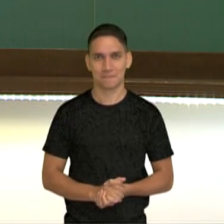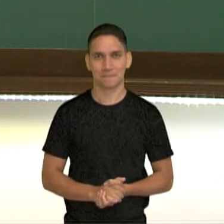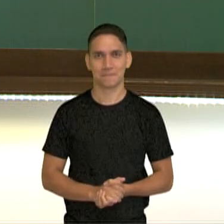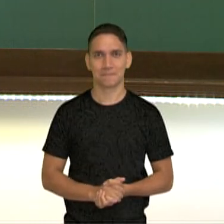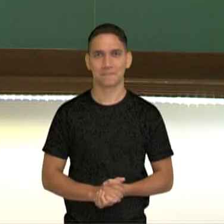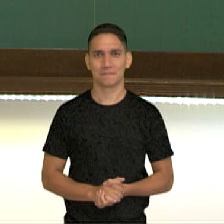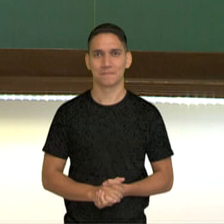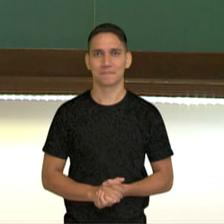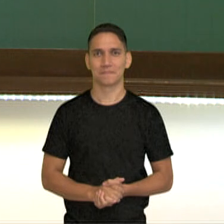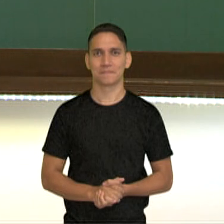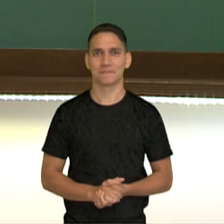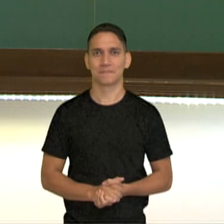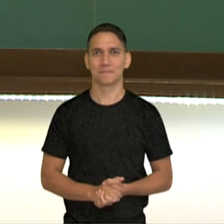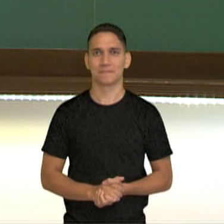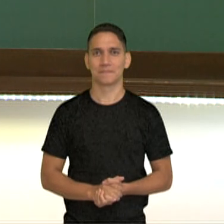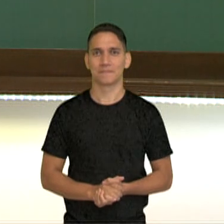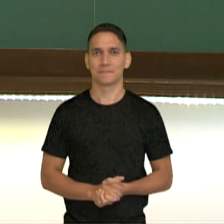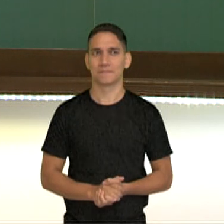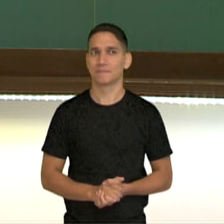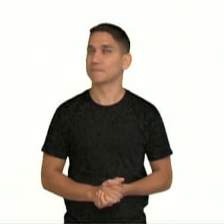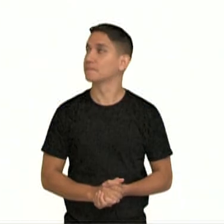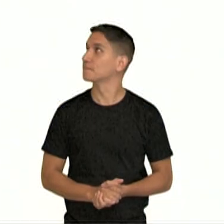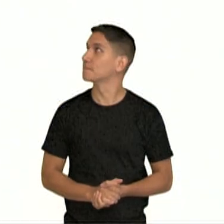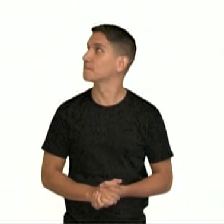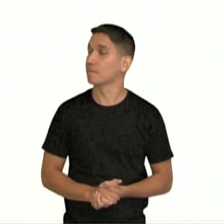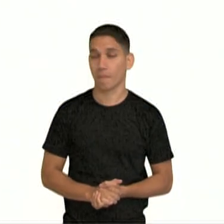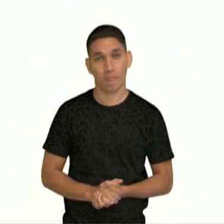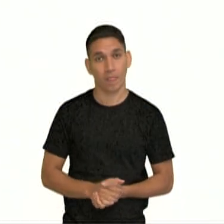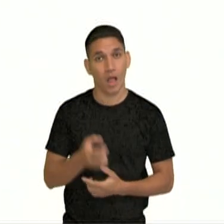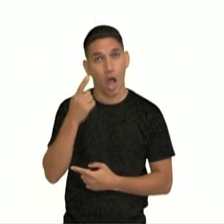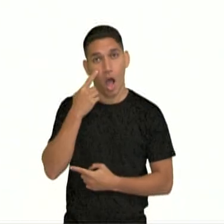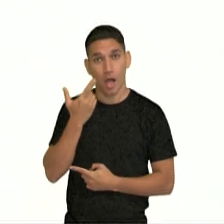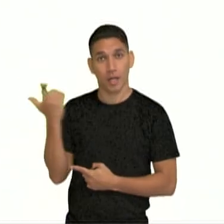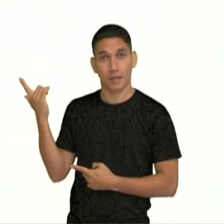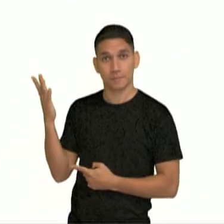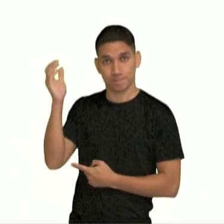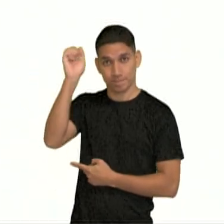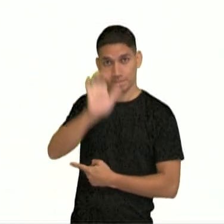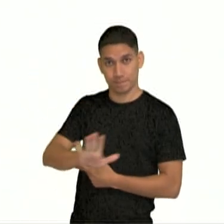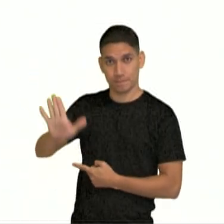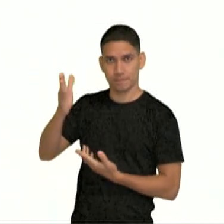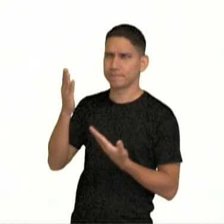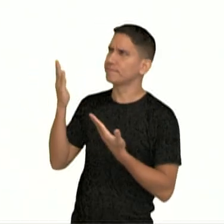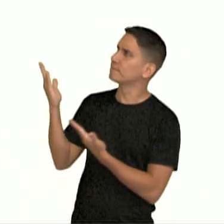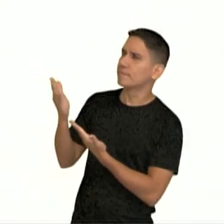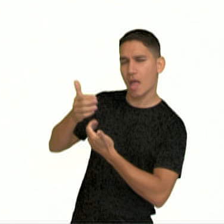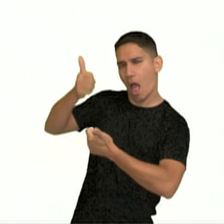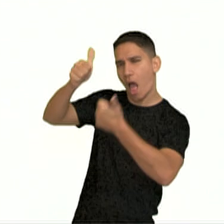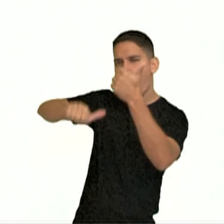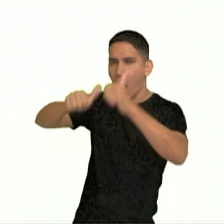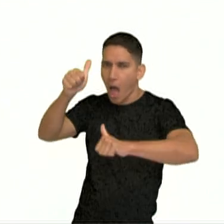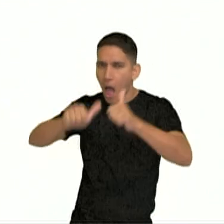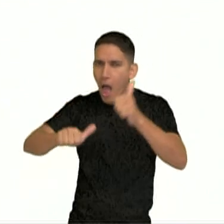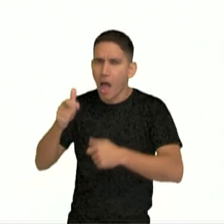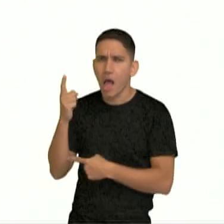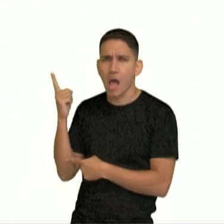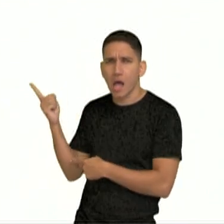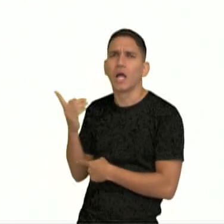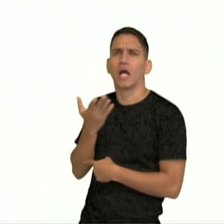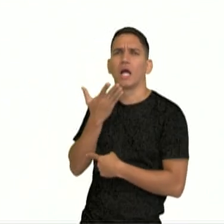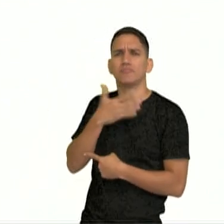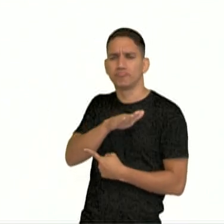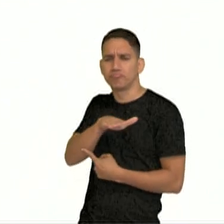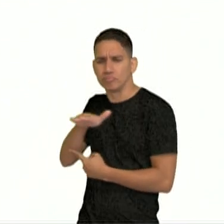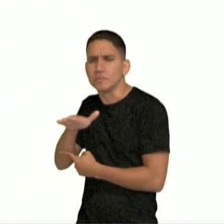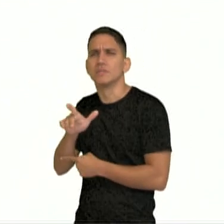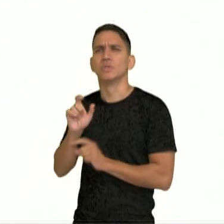inglês? Come here. Observe a figura ao lado. Analise a menina.